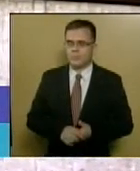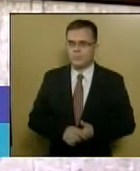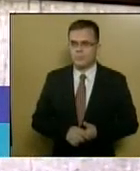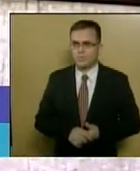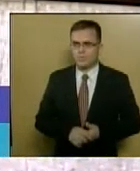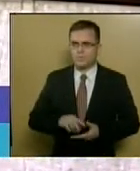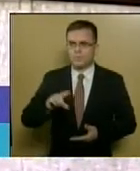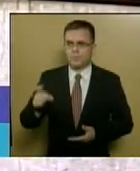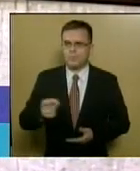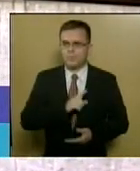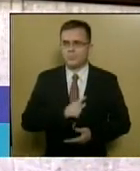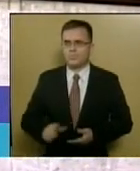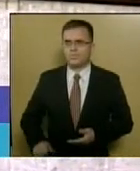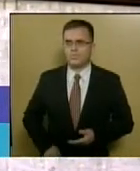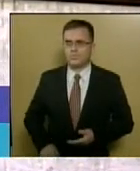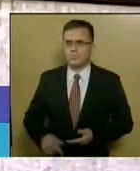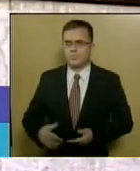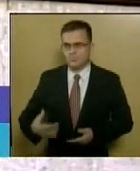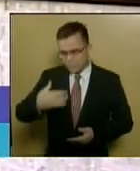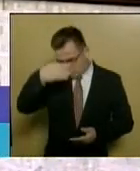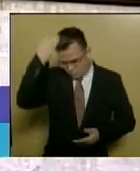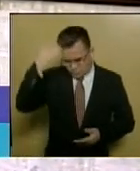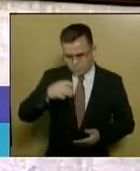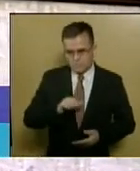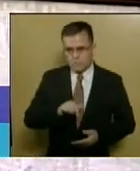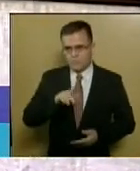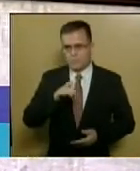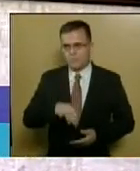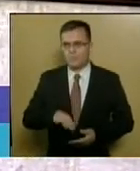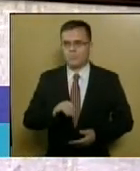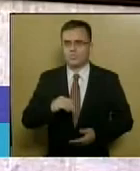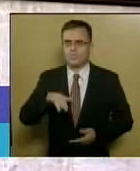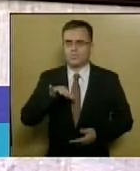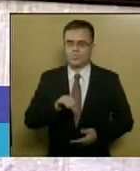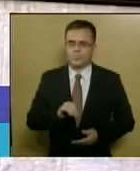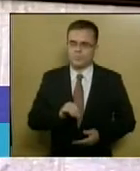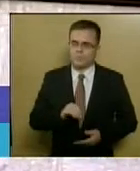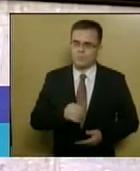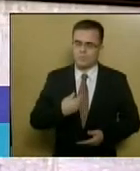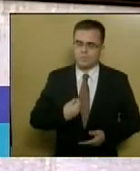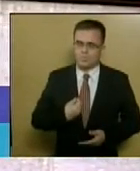Nosso ex-governador e empresário, doutor Albrando do Prado Franco.